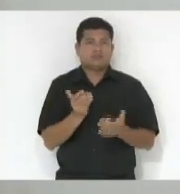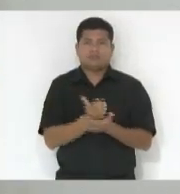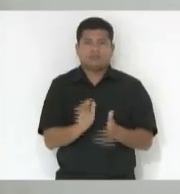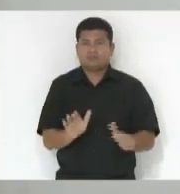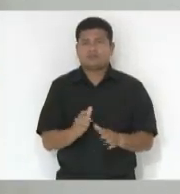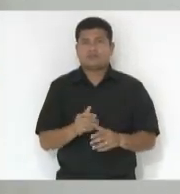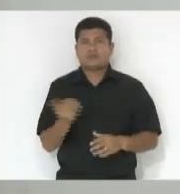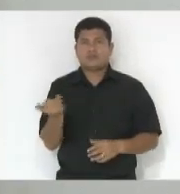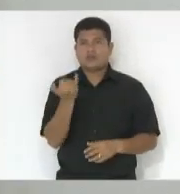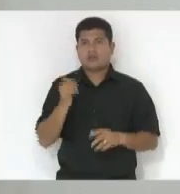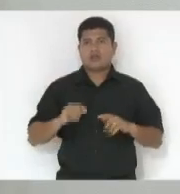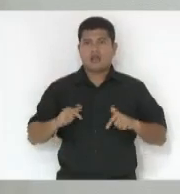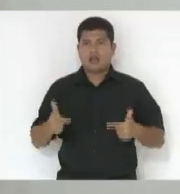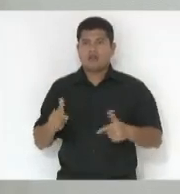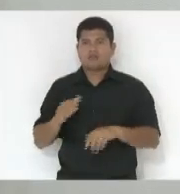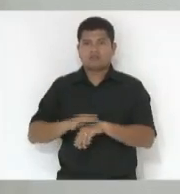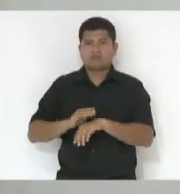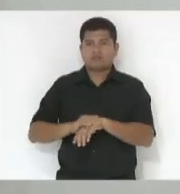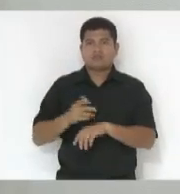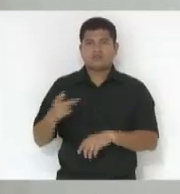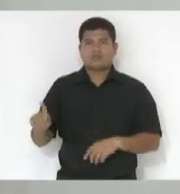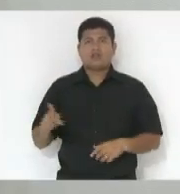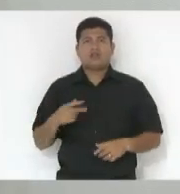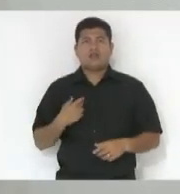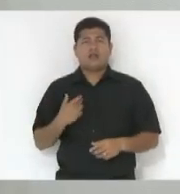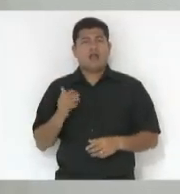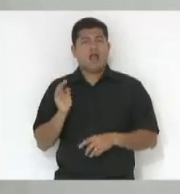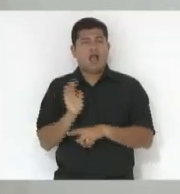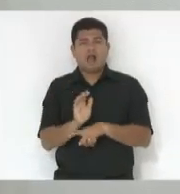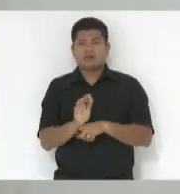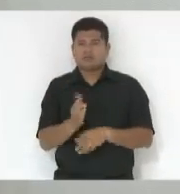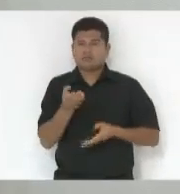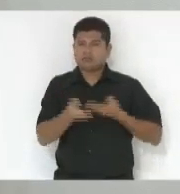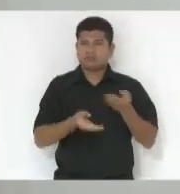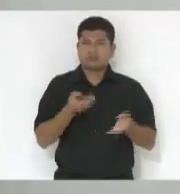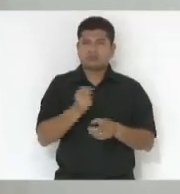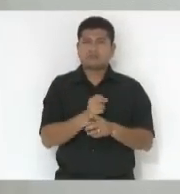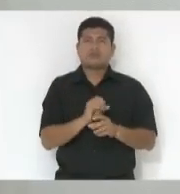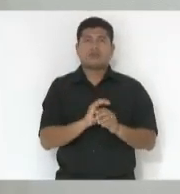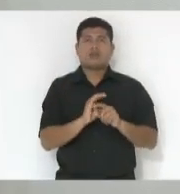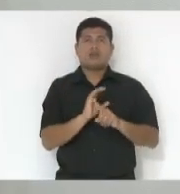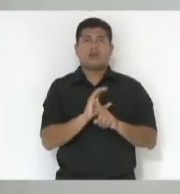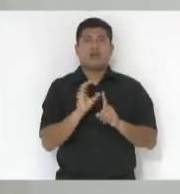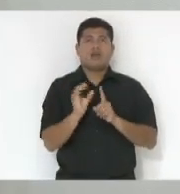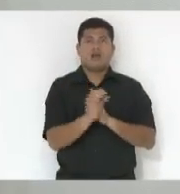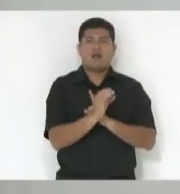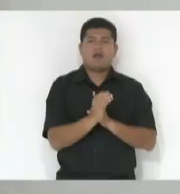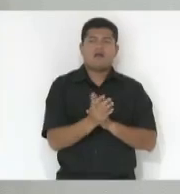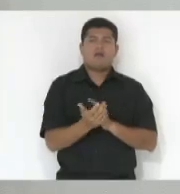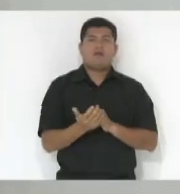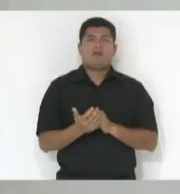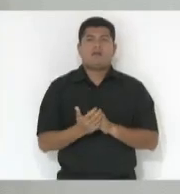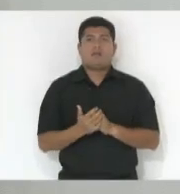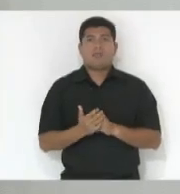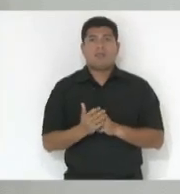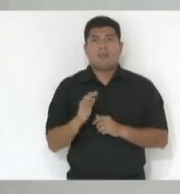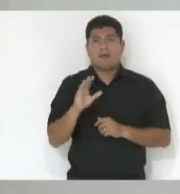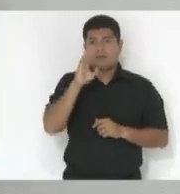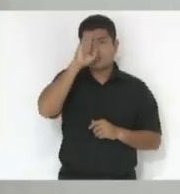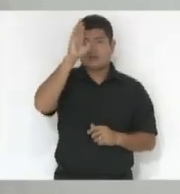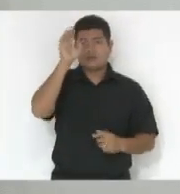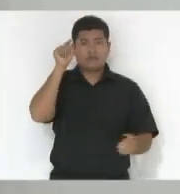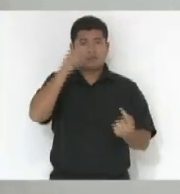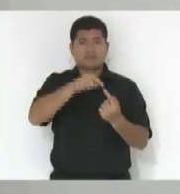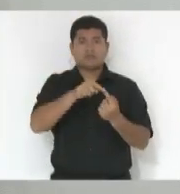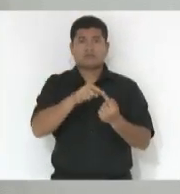à frente dessas entidades que prestam grande assistência às nossas comunidades. mas para chegar ao